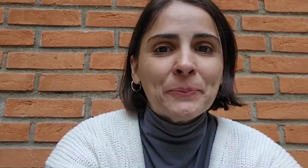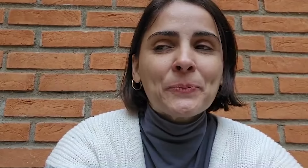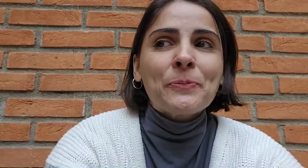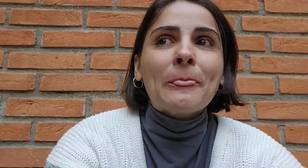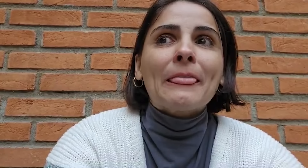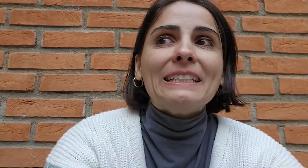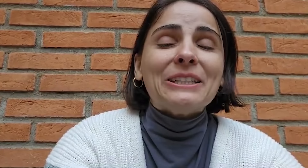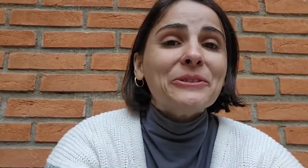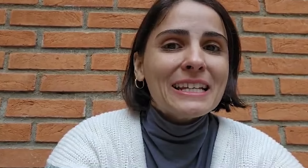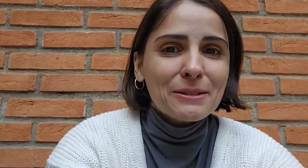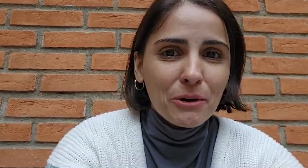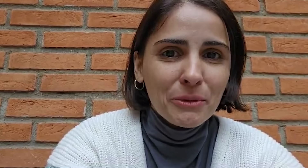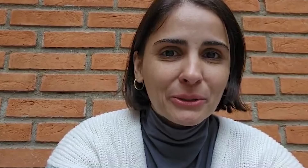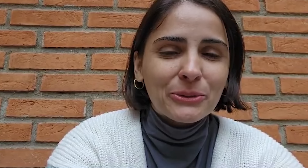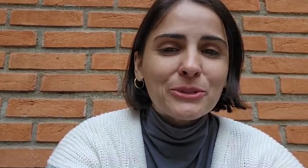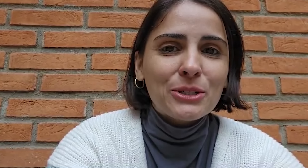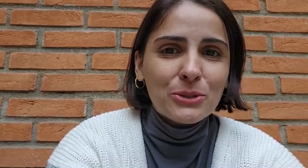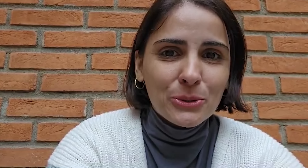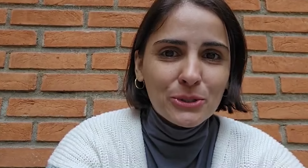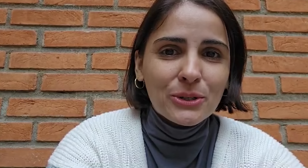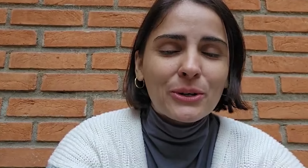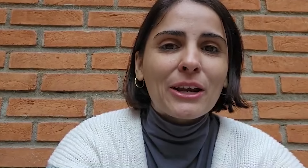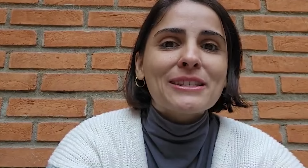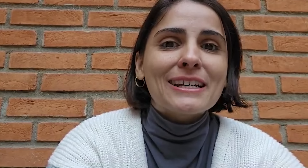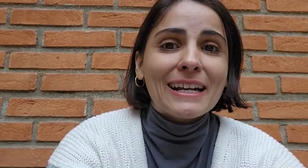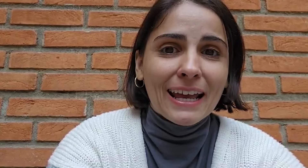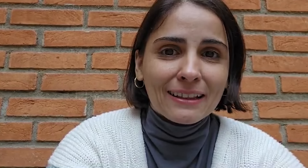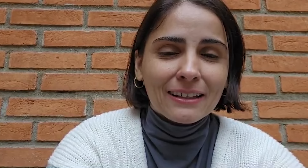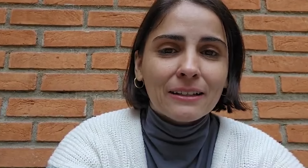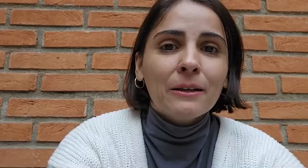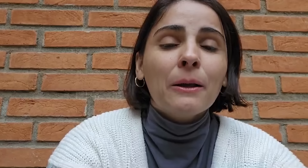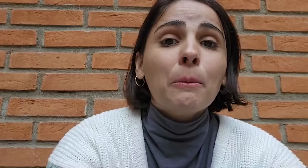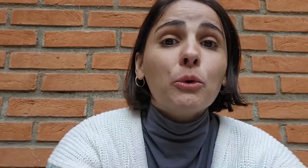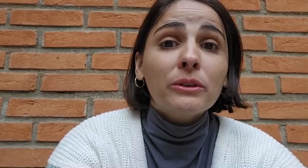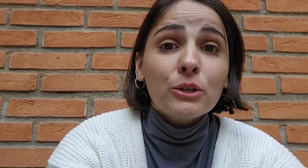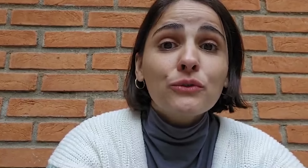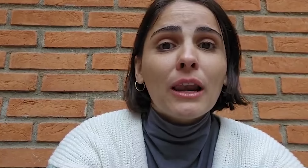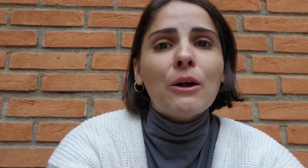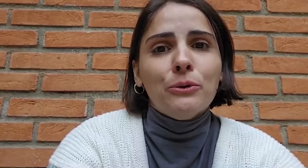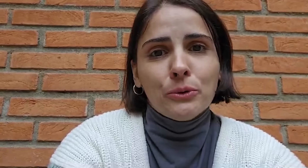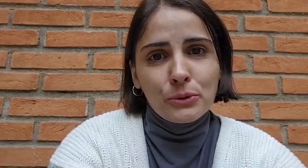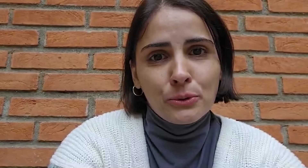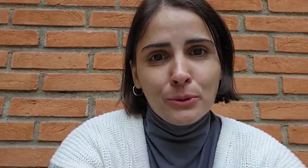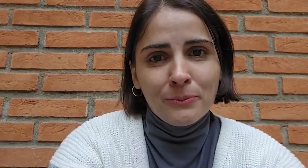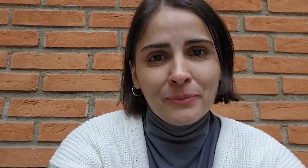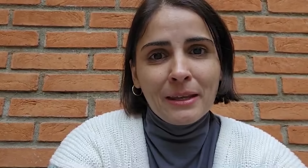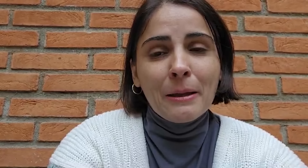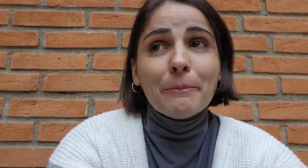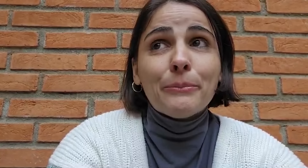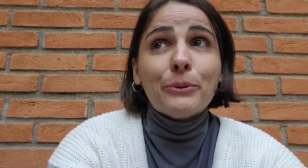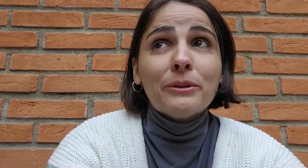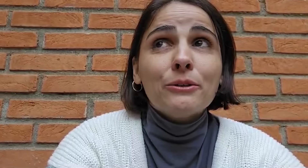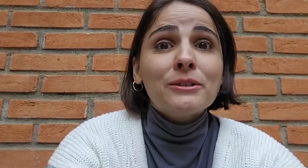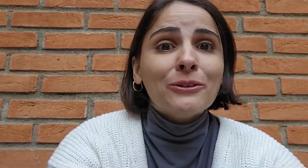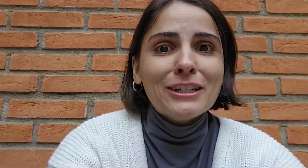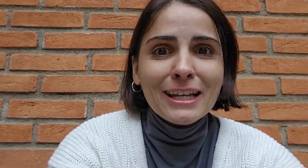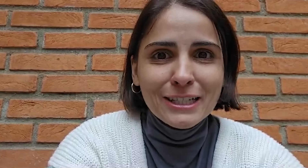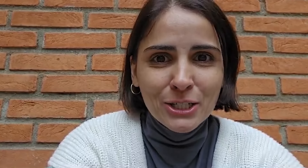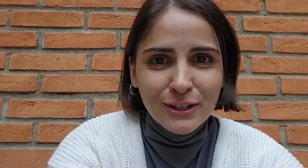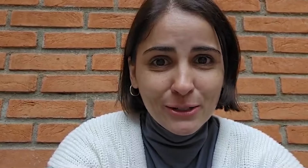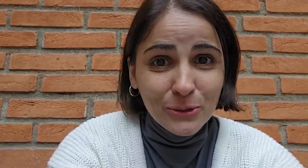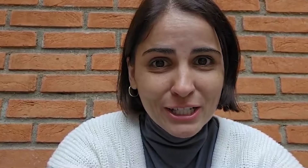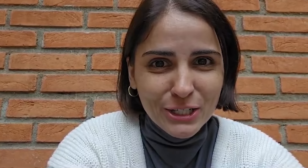siga Então nesse momento no dia de hoje eu quero ser grata por Deus falar conosco por Deus não